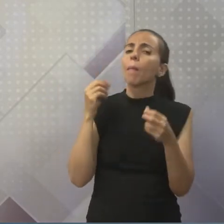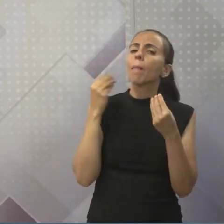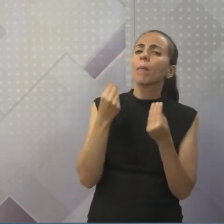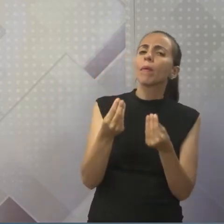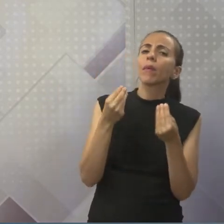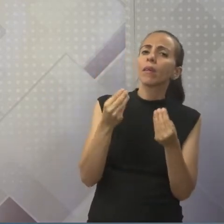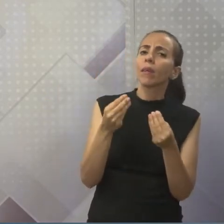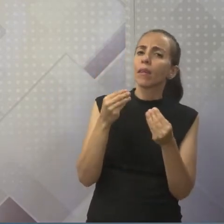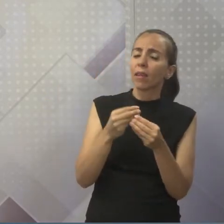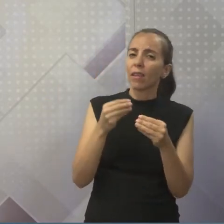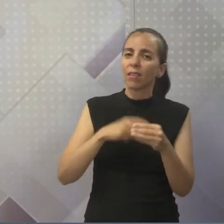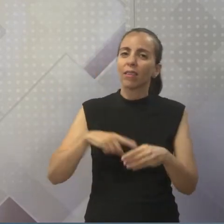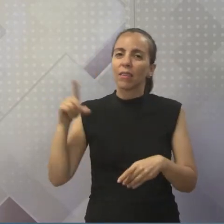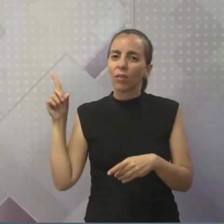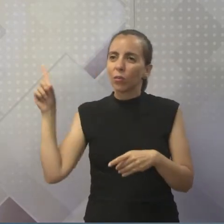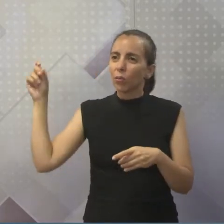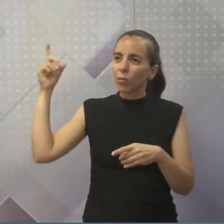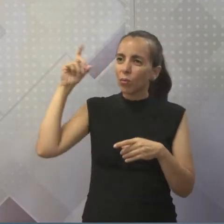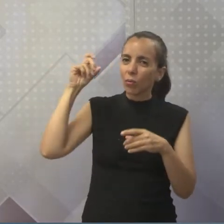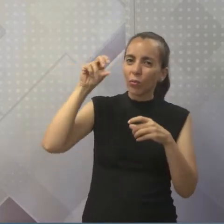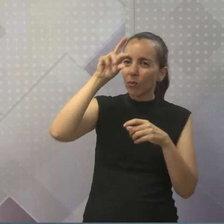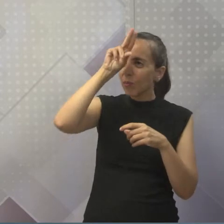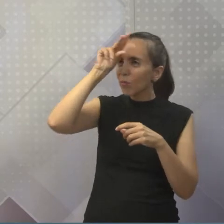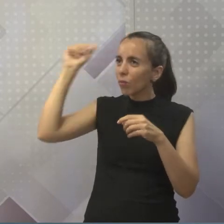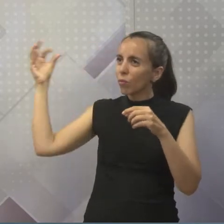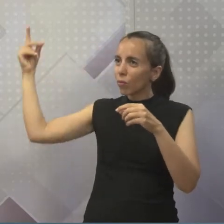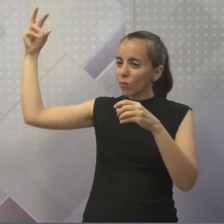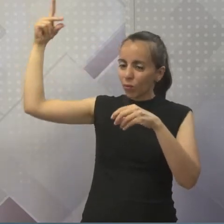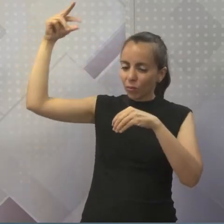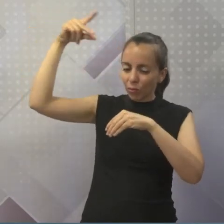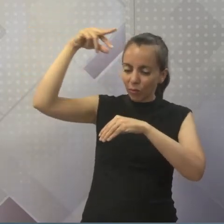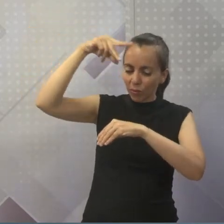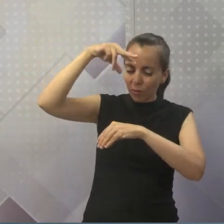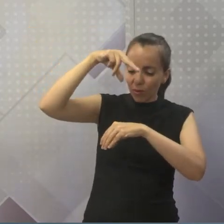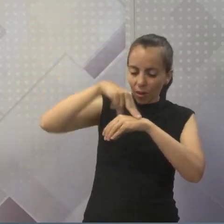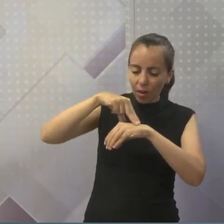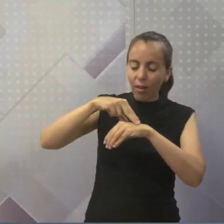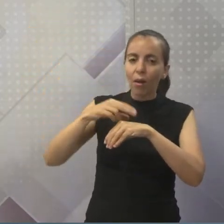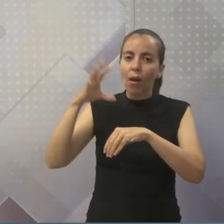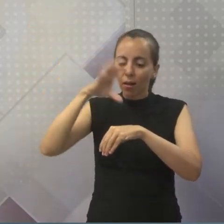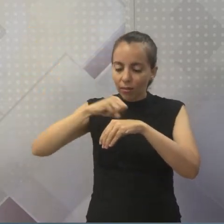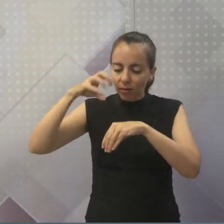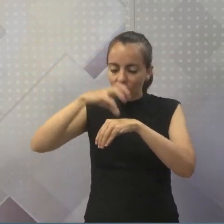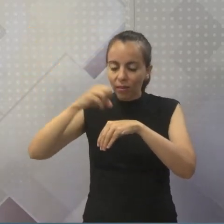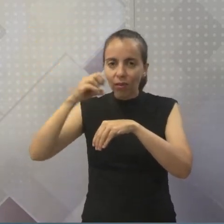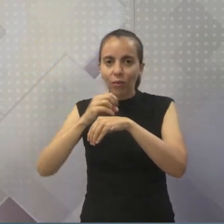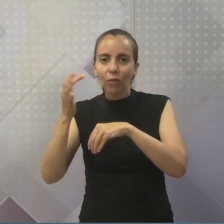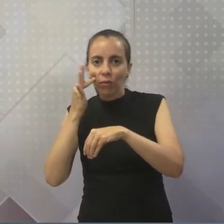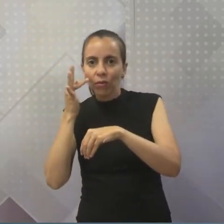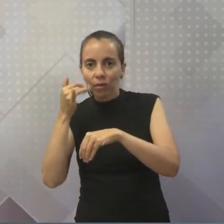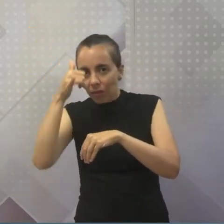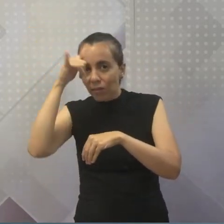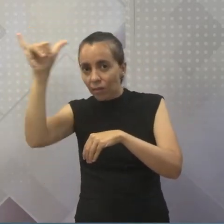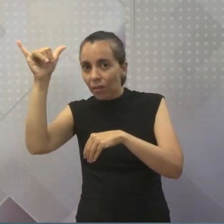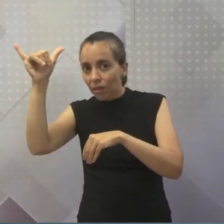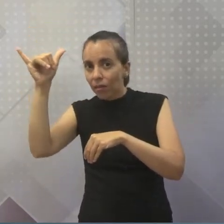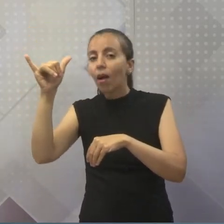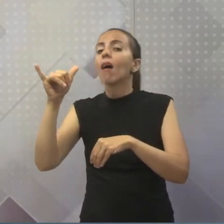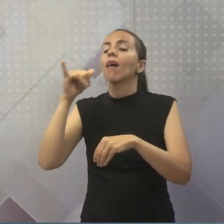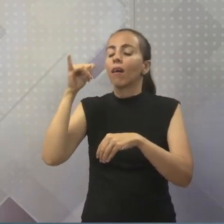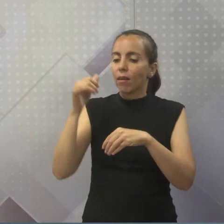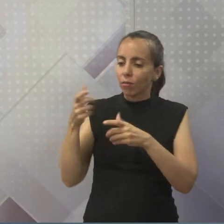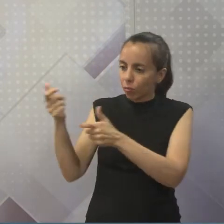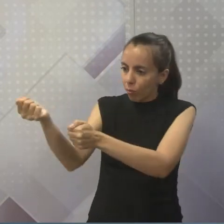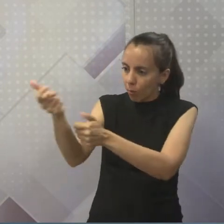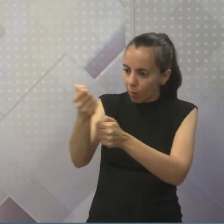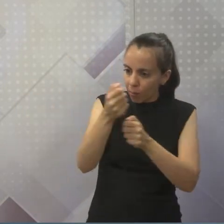matar pragas lá na lavoura podem se acumular nos alimentos e quando a gente